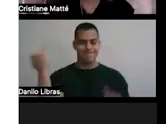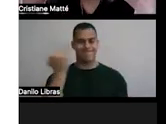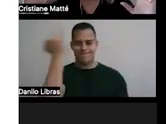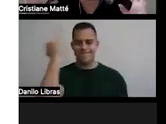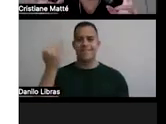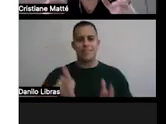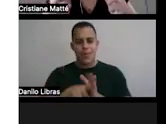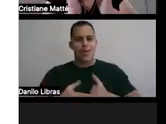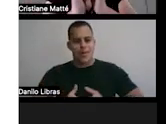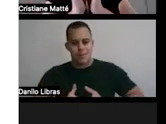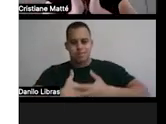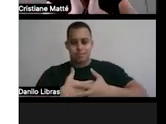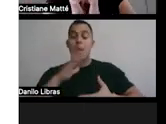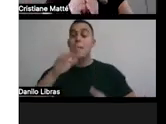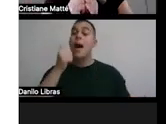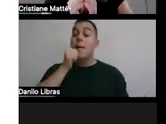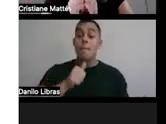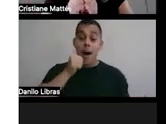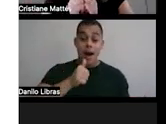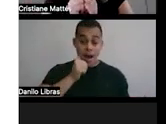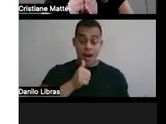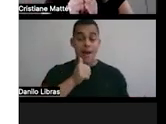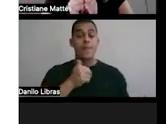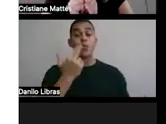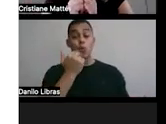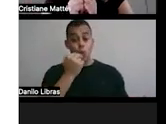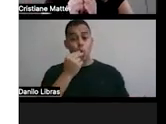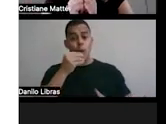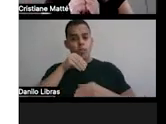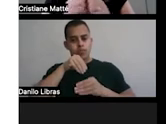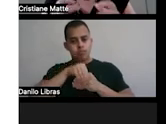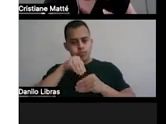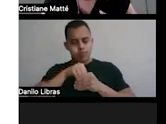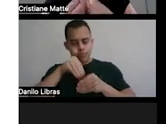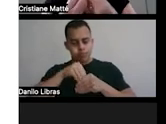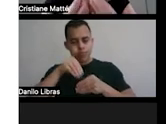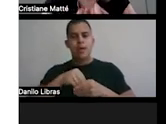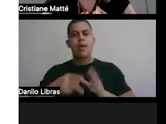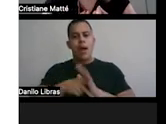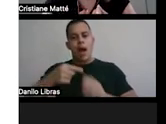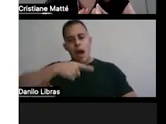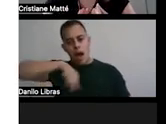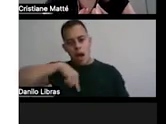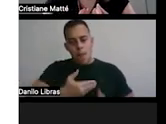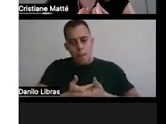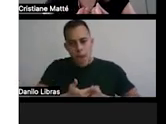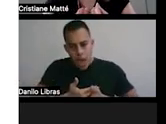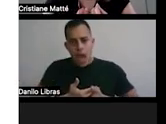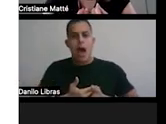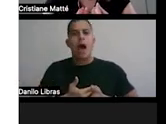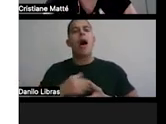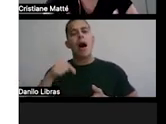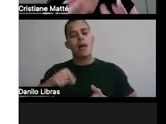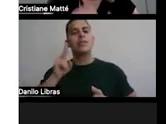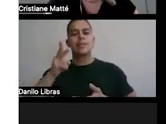a mãe ela sempre vai passar o máximo de nutrientes que ela pode para aquele bebê em desenvolvimento, e o cérebro sempre vai ser um órgão privilegiado em relação